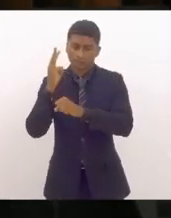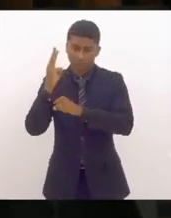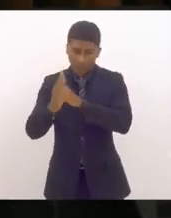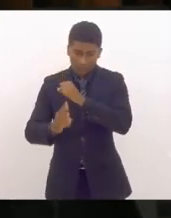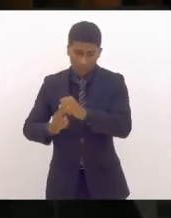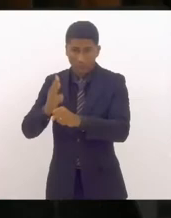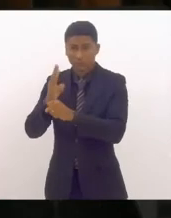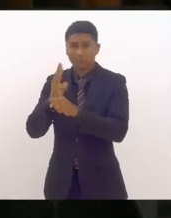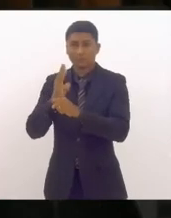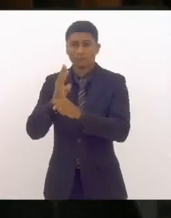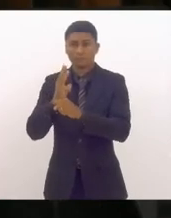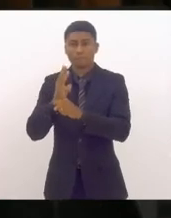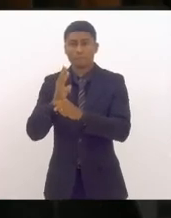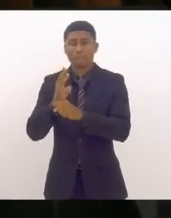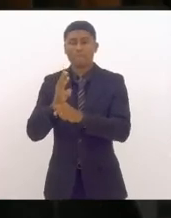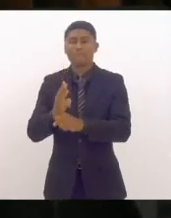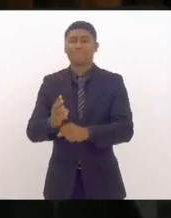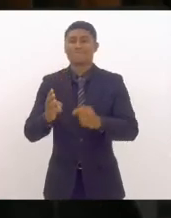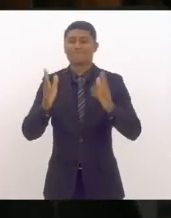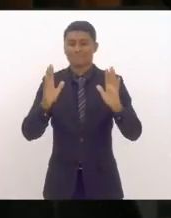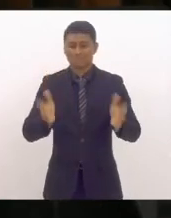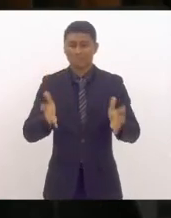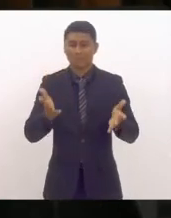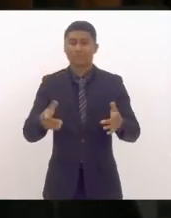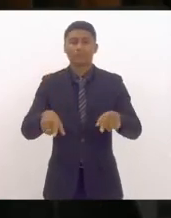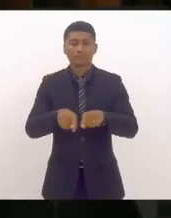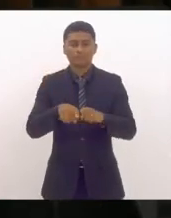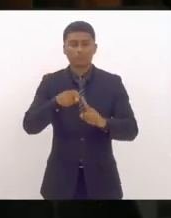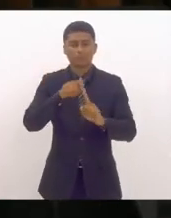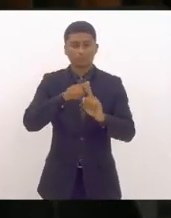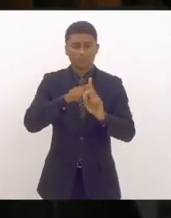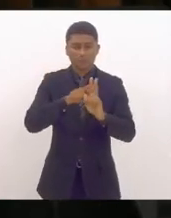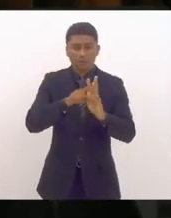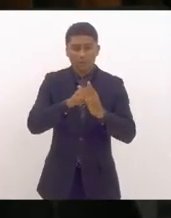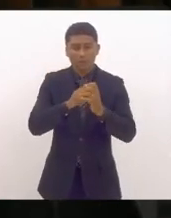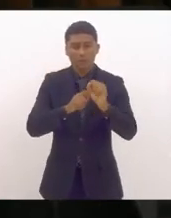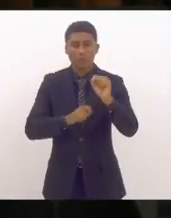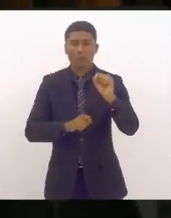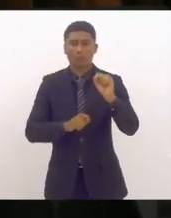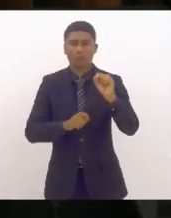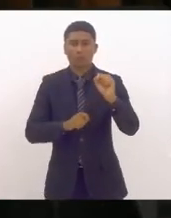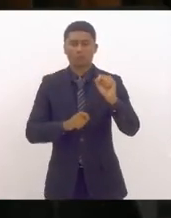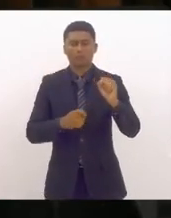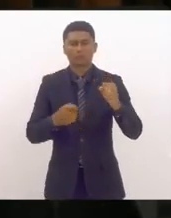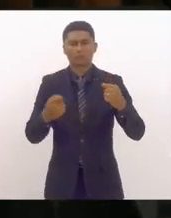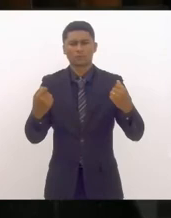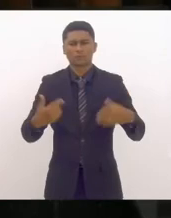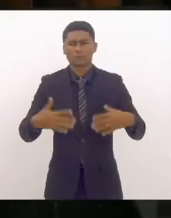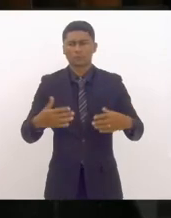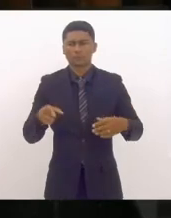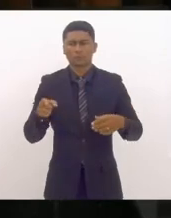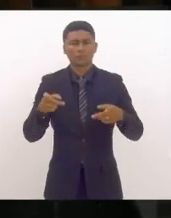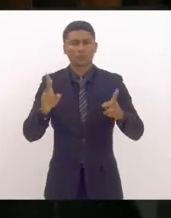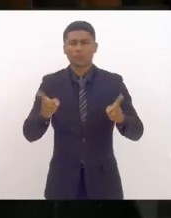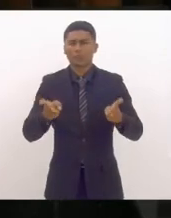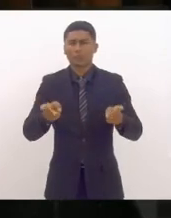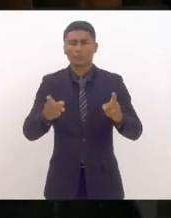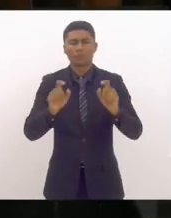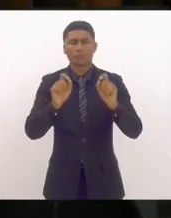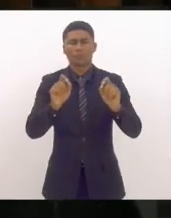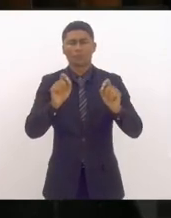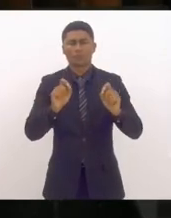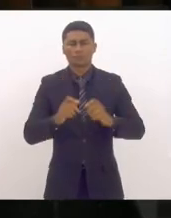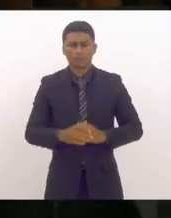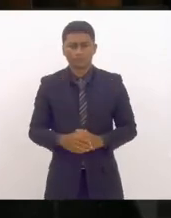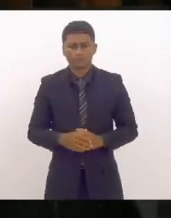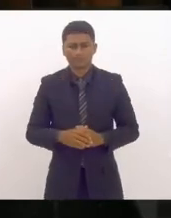3 anos, senhora presidente, e 8 meses de governo, ainda não deu uma